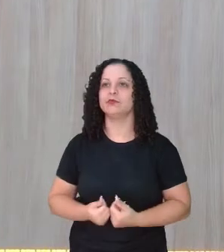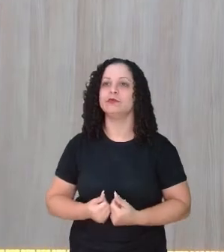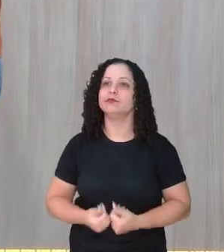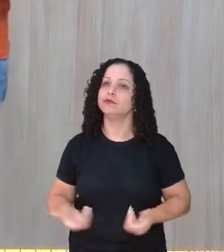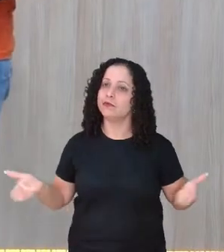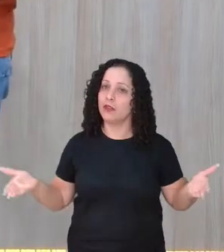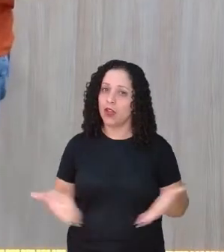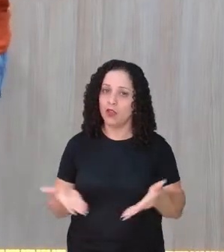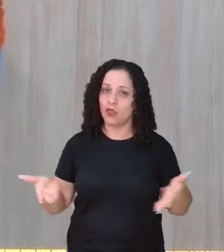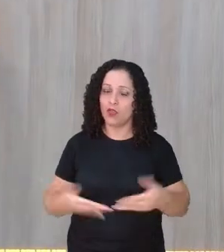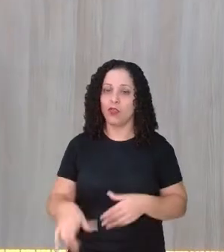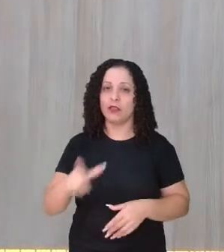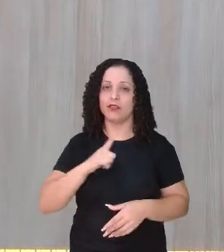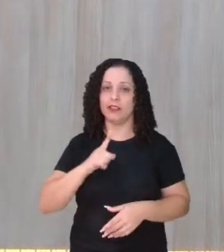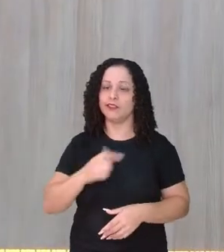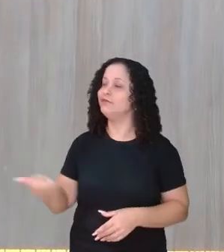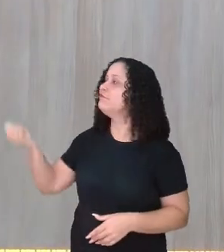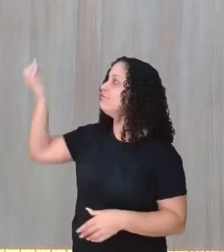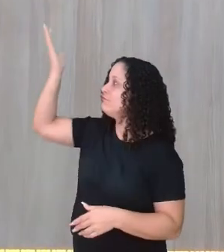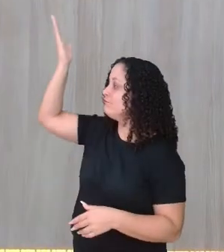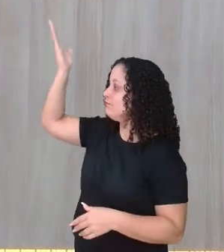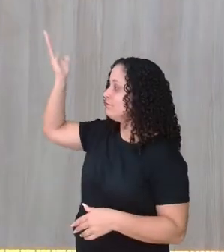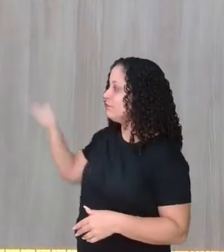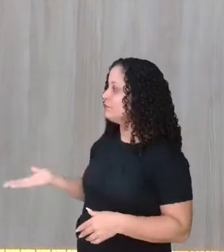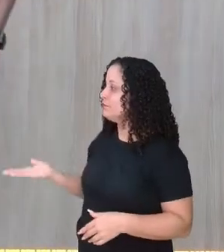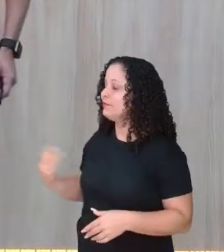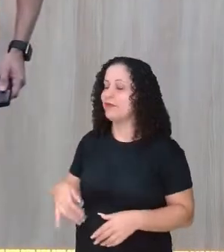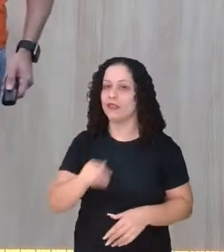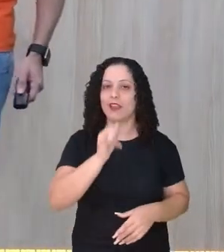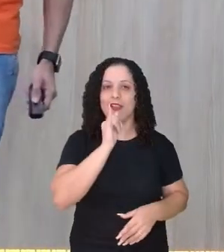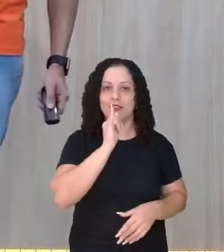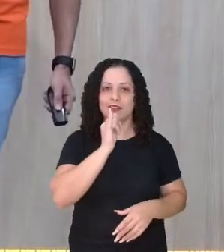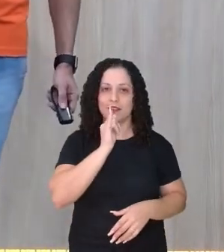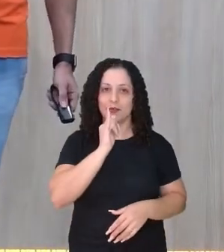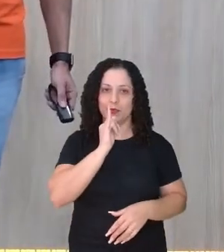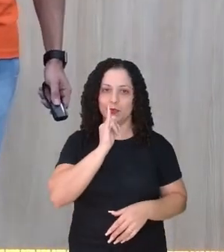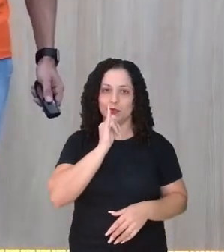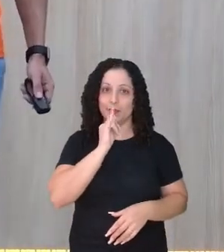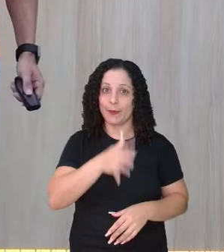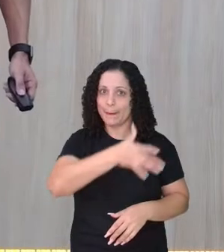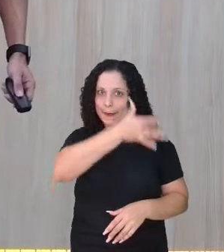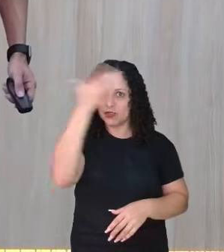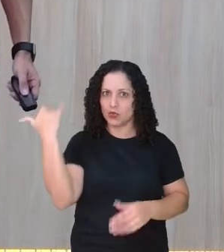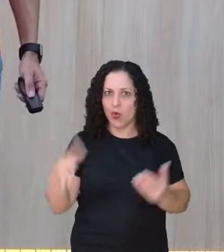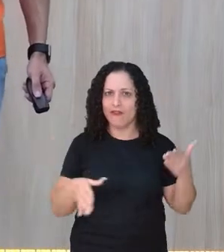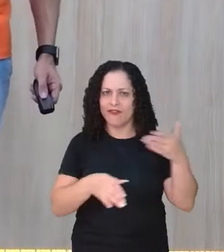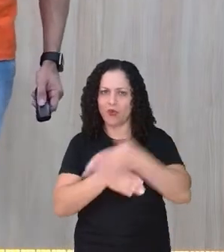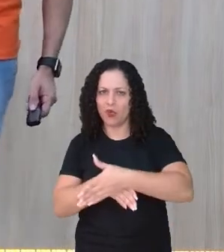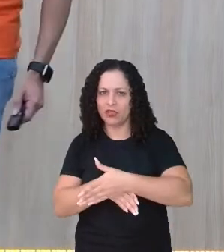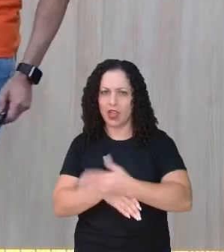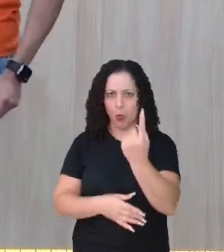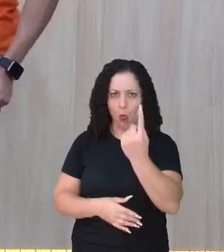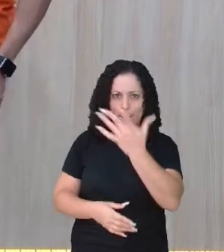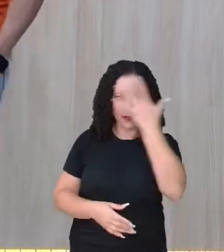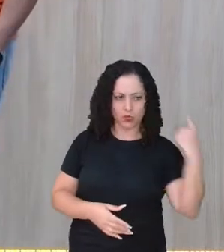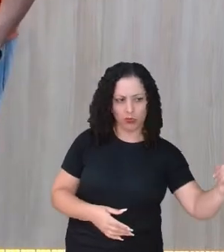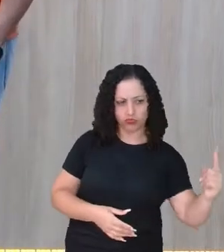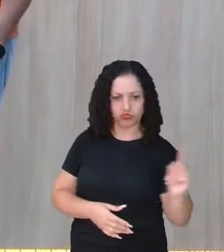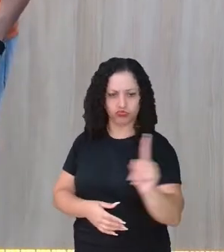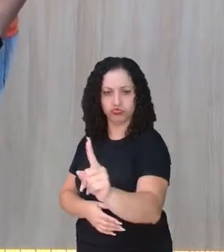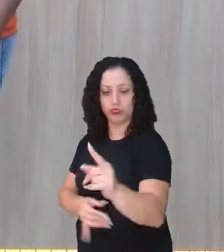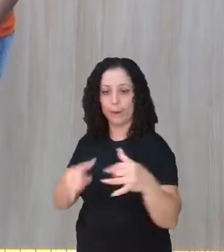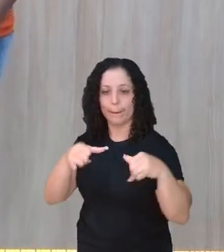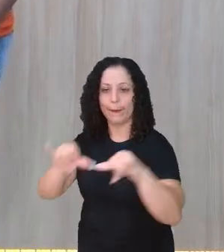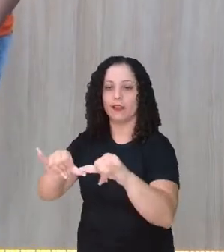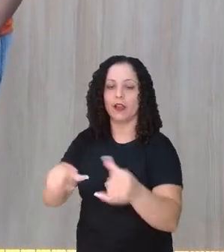aqui o seguinte, ó. No exemplo que a gente tinha, a pessoa lá, ela foi no mercado e comprou 3